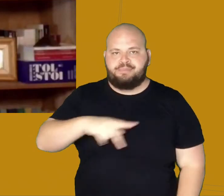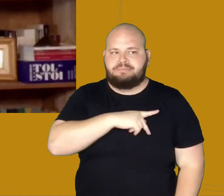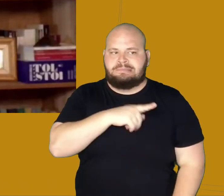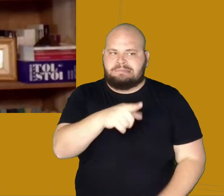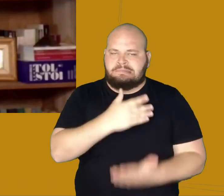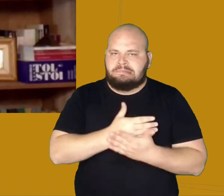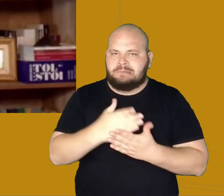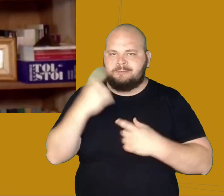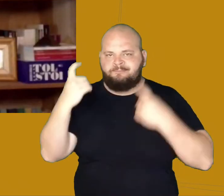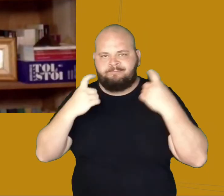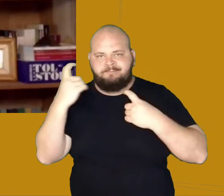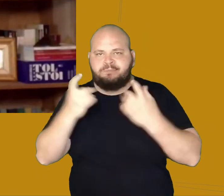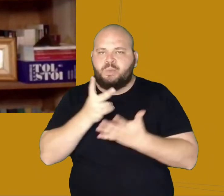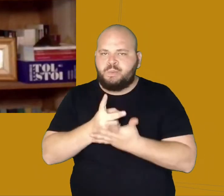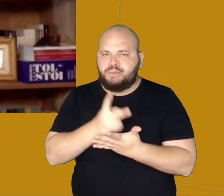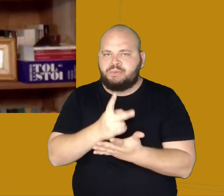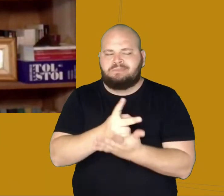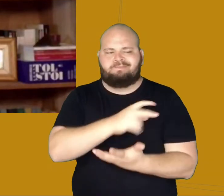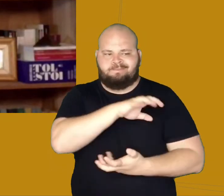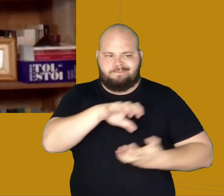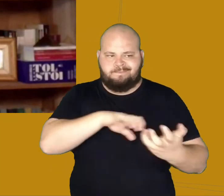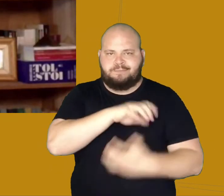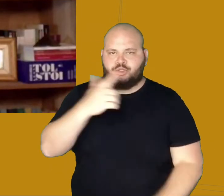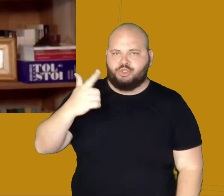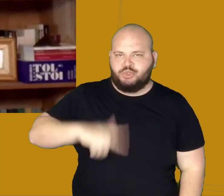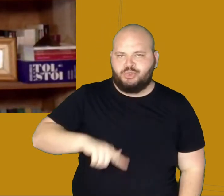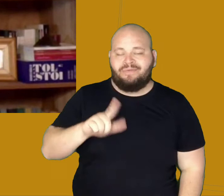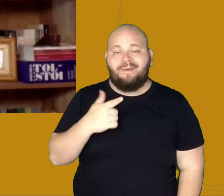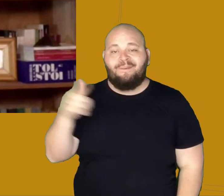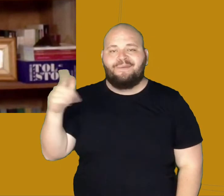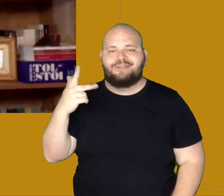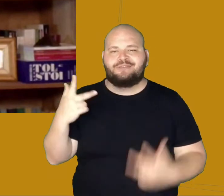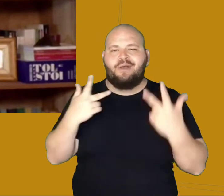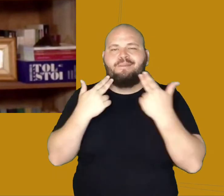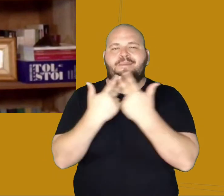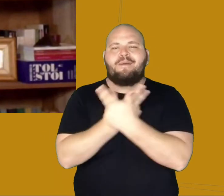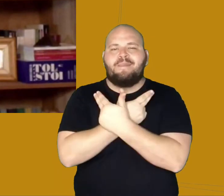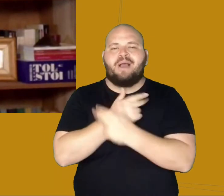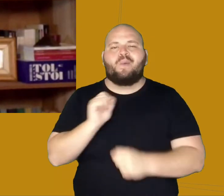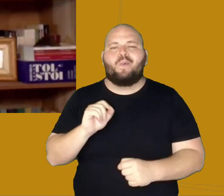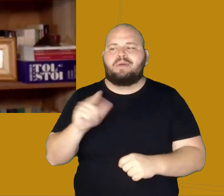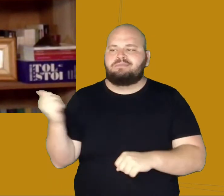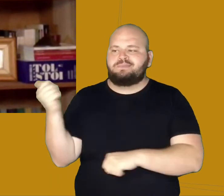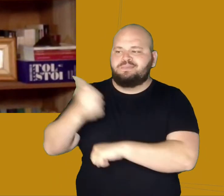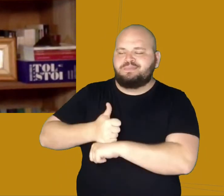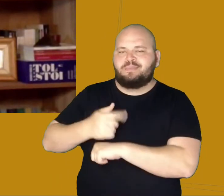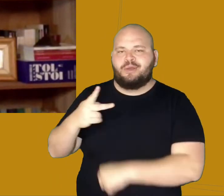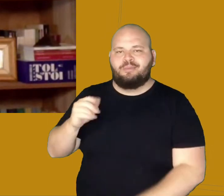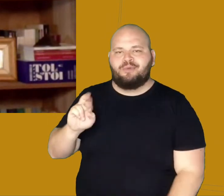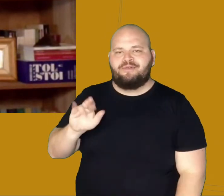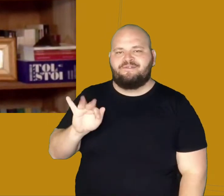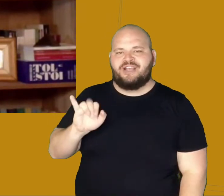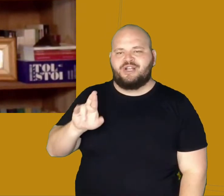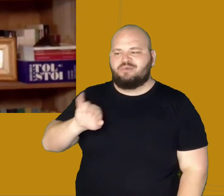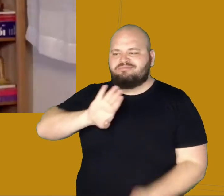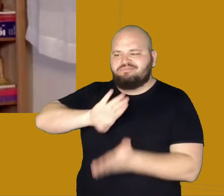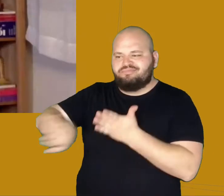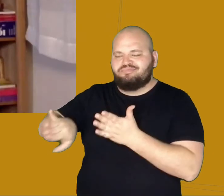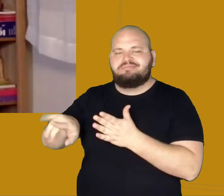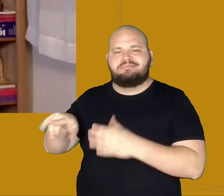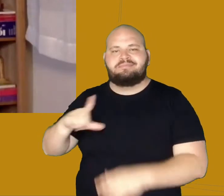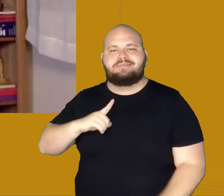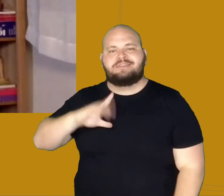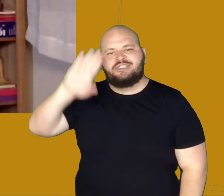população segue insatisfeita e há um novo levante, em que outro barbeiro, o João Pina, derruba Porfírio e assume a governança.